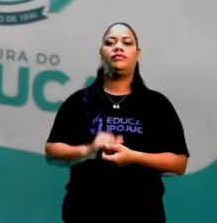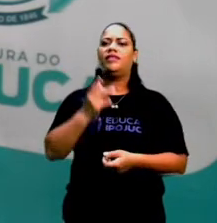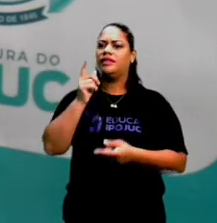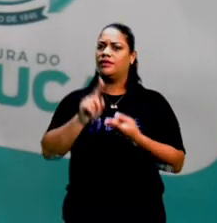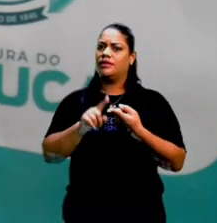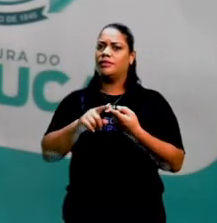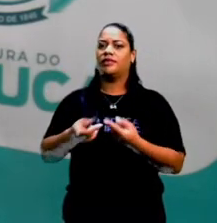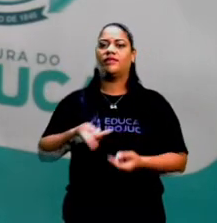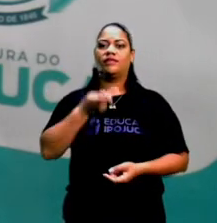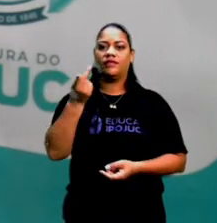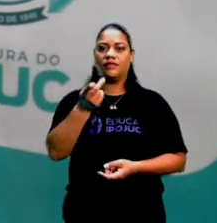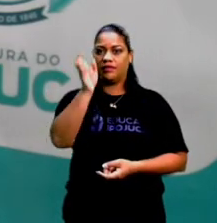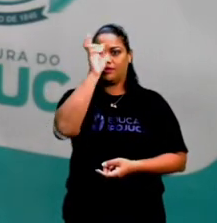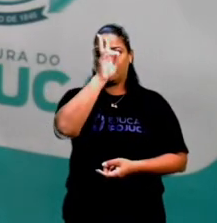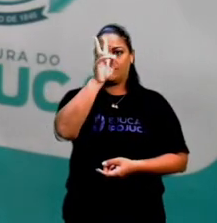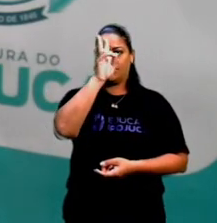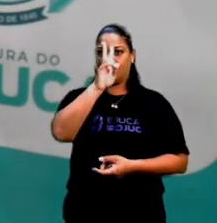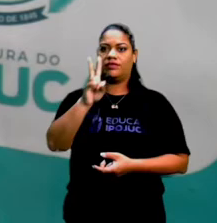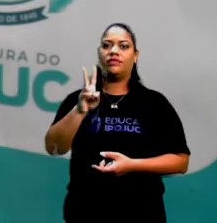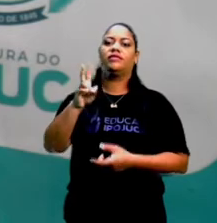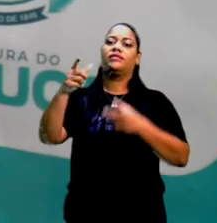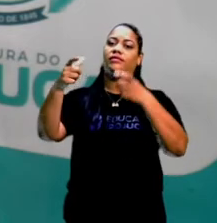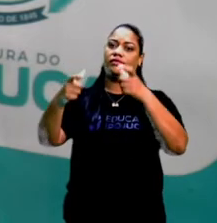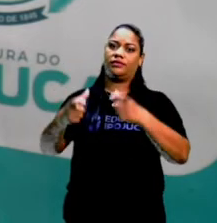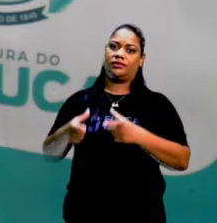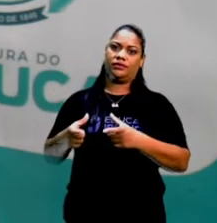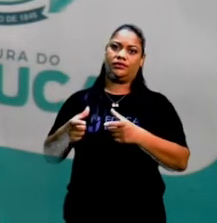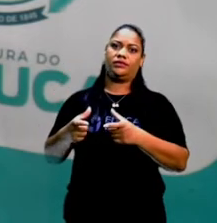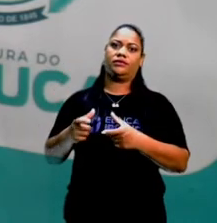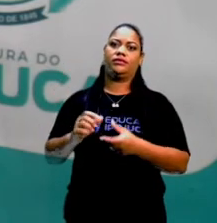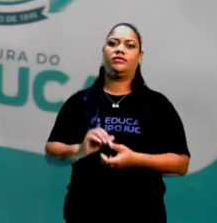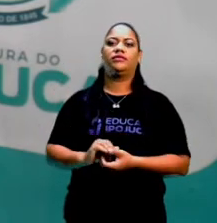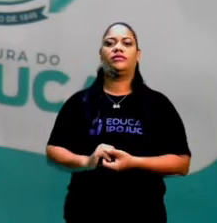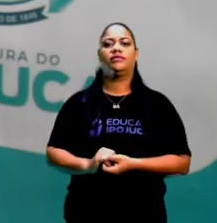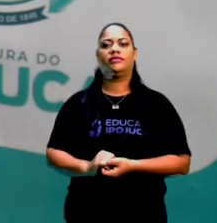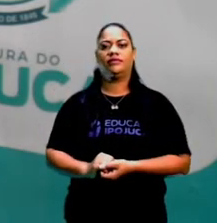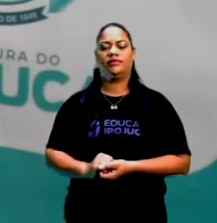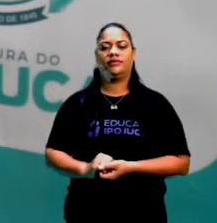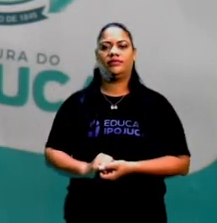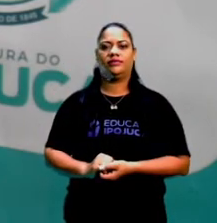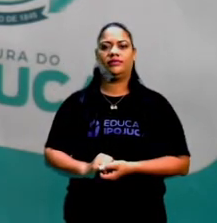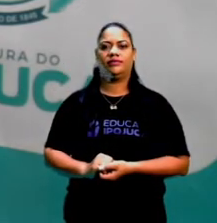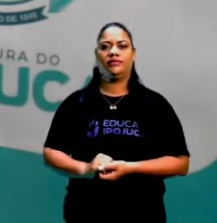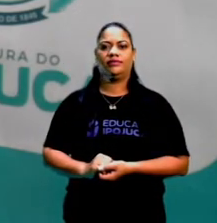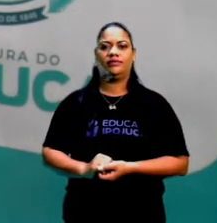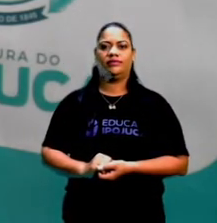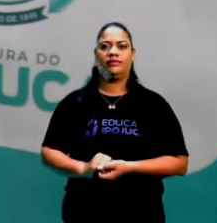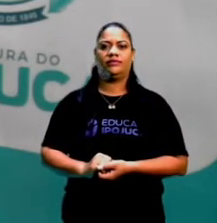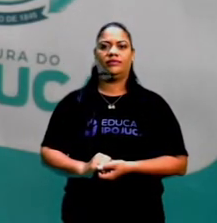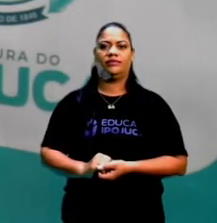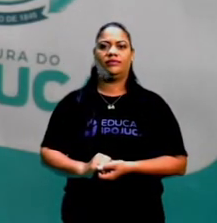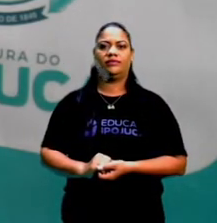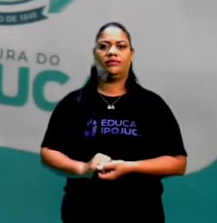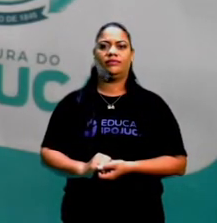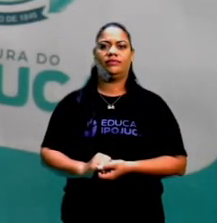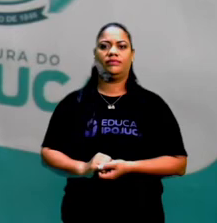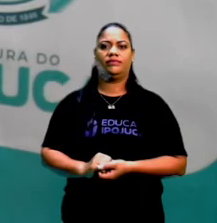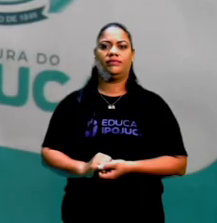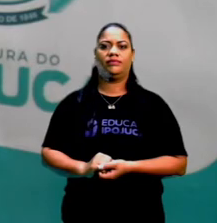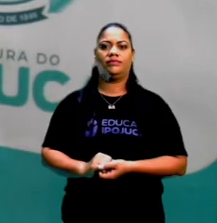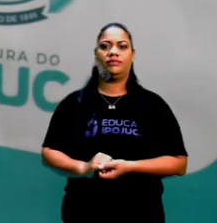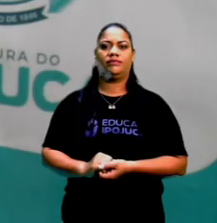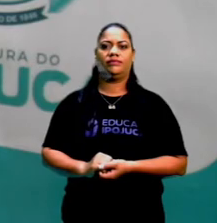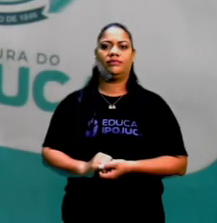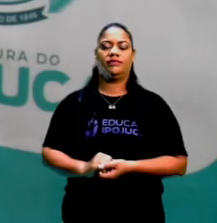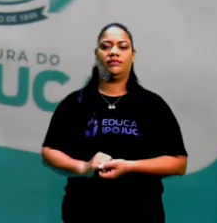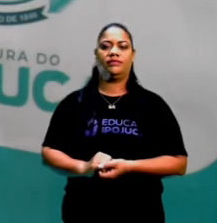um pouco da história daquele devido lugar, daquele devido ambiente, certo?